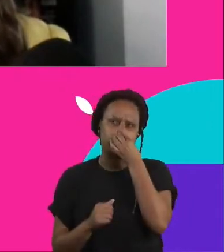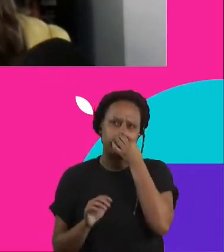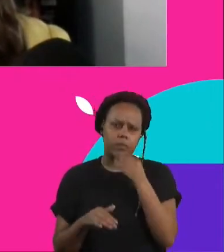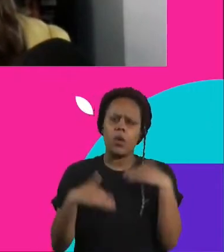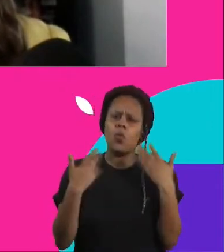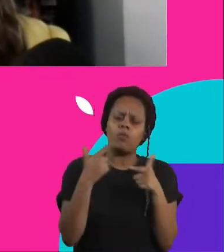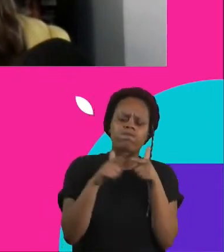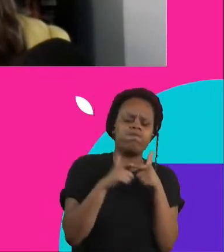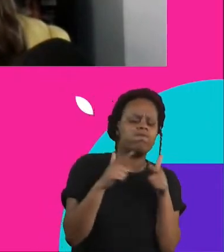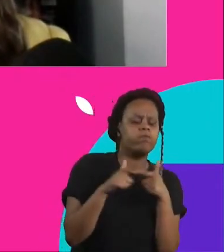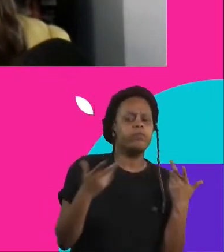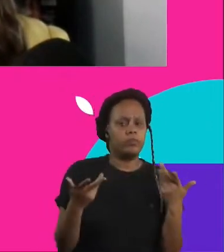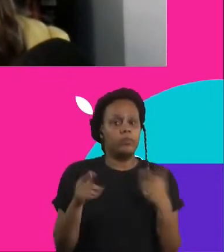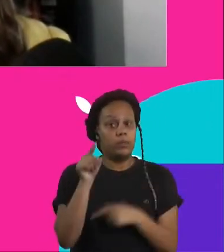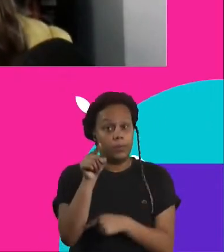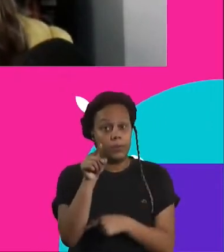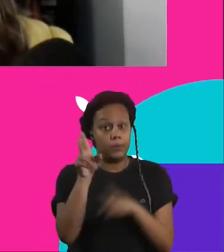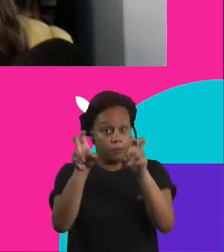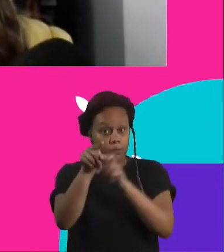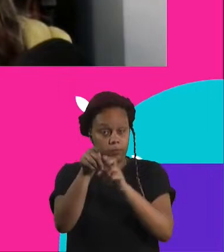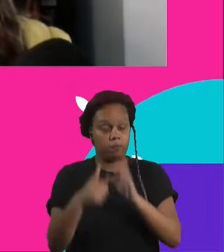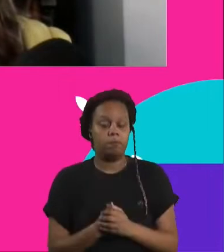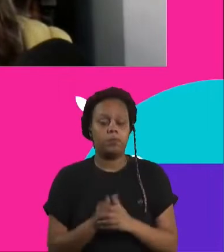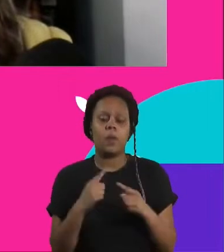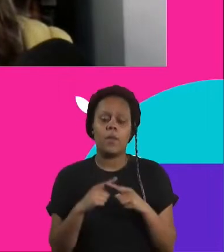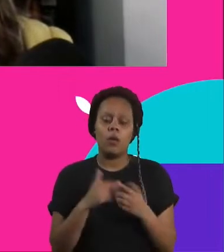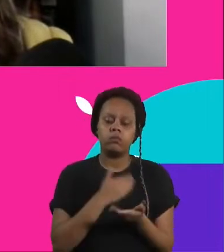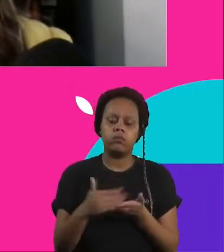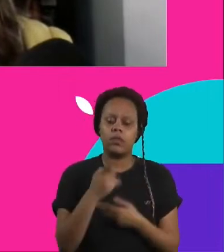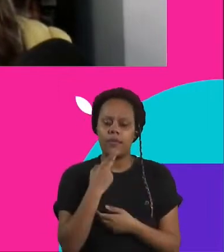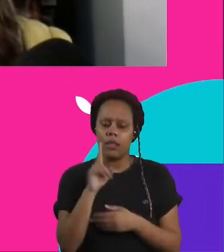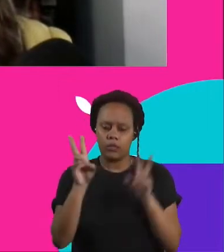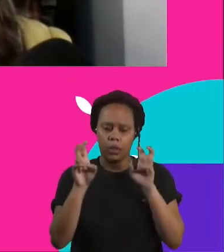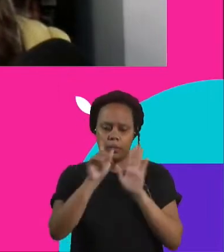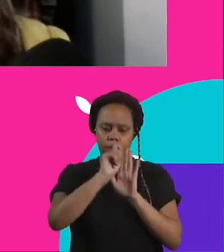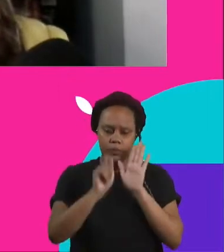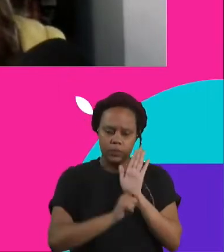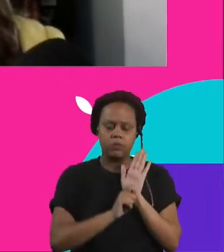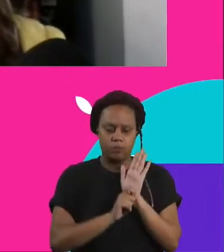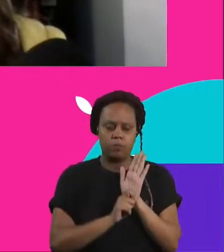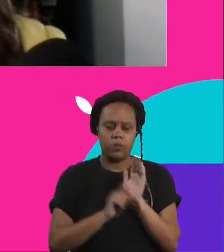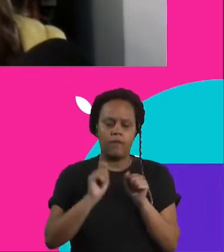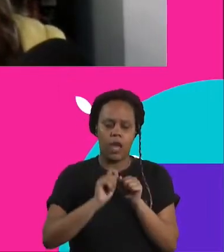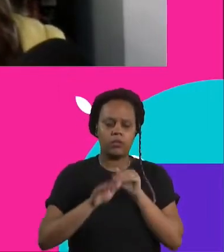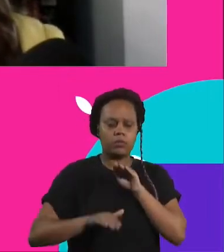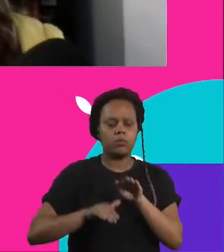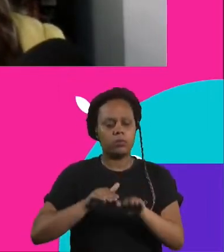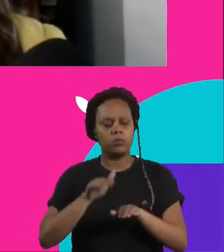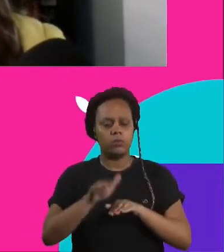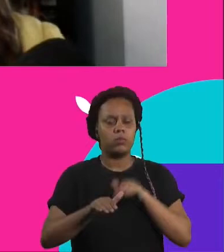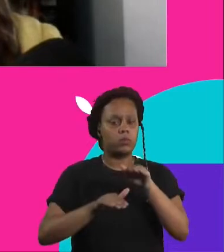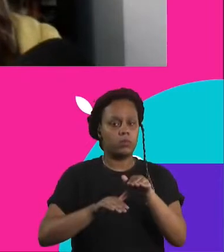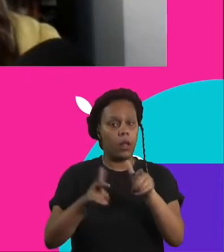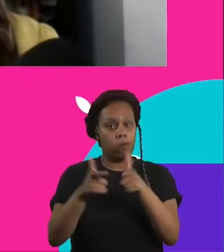né? A gente tem, né, a gente começou falando então que algoritmos eles fazem essa sequência de passos e na